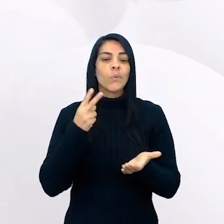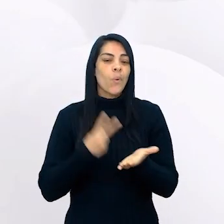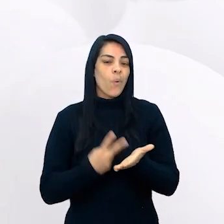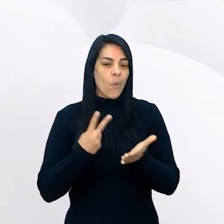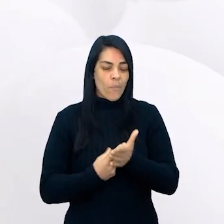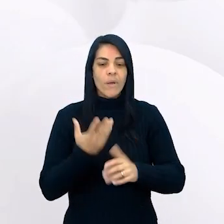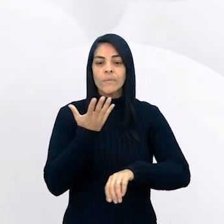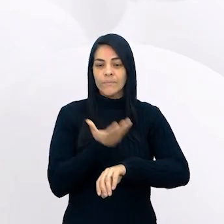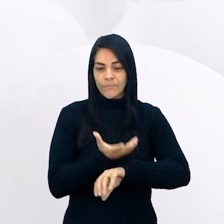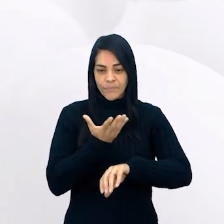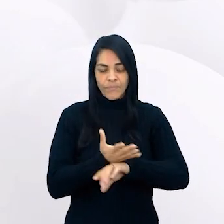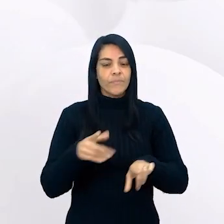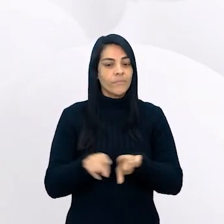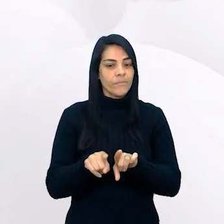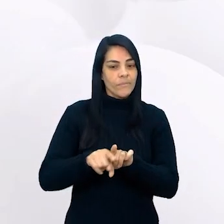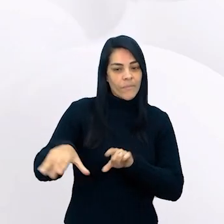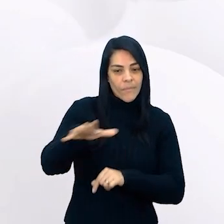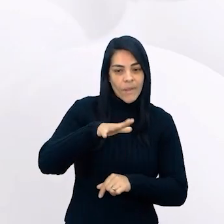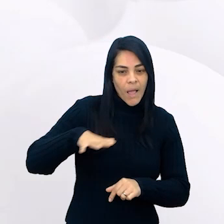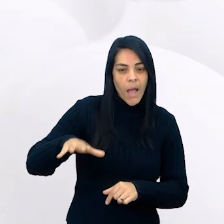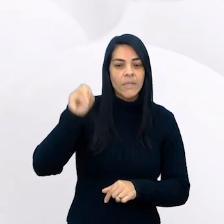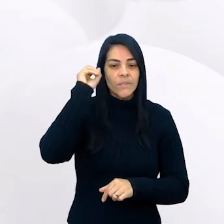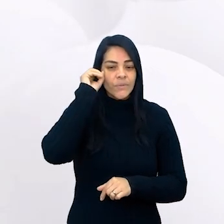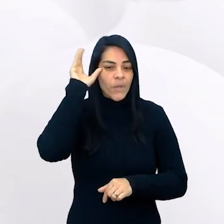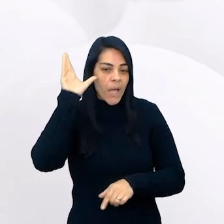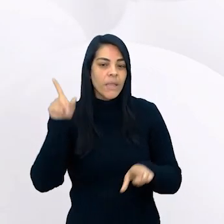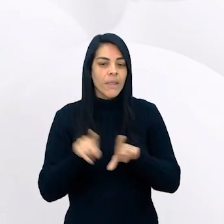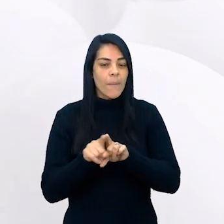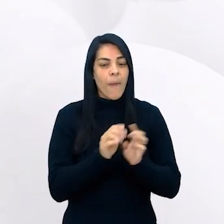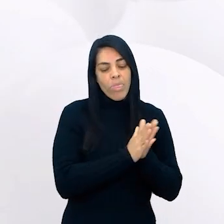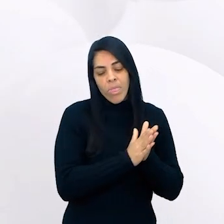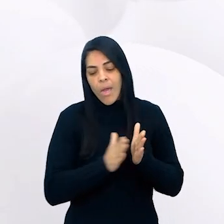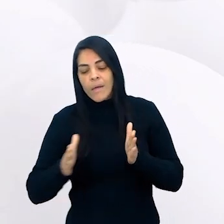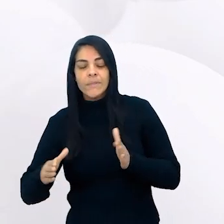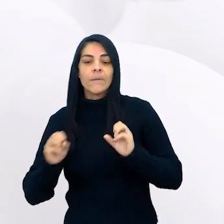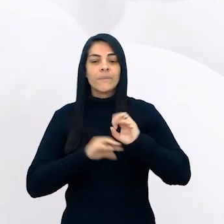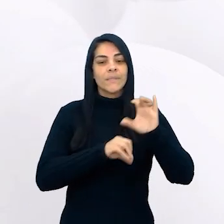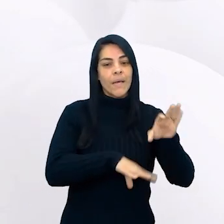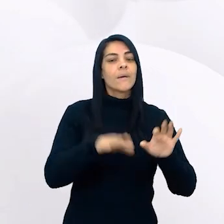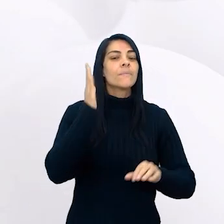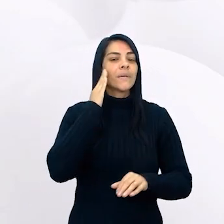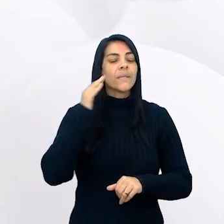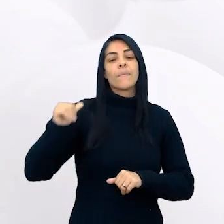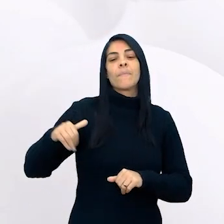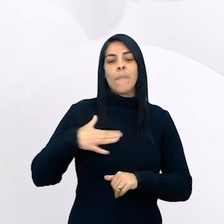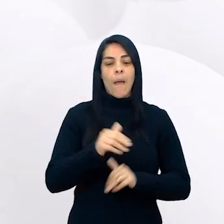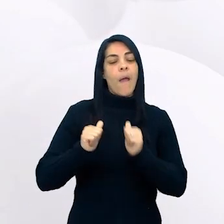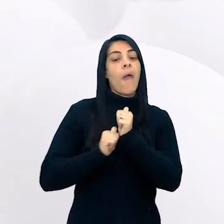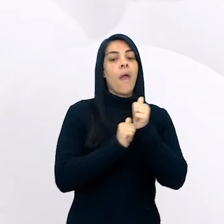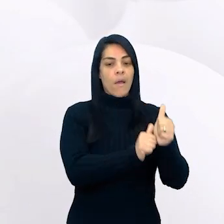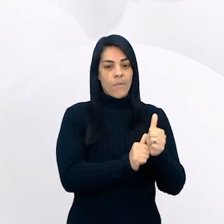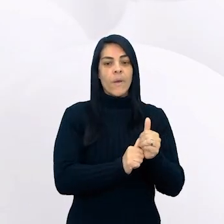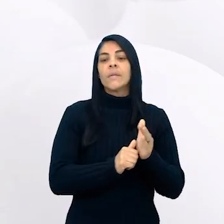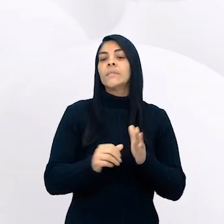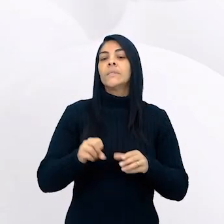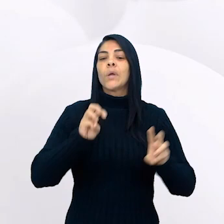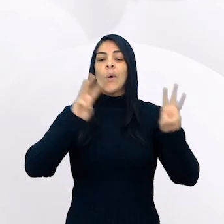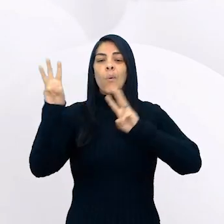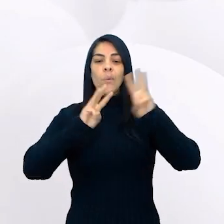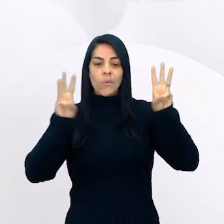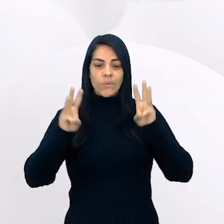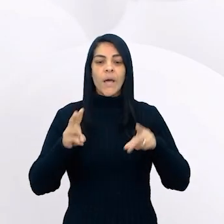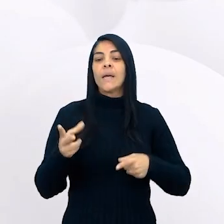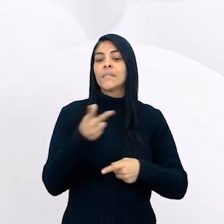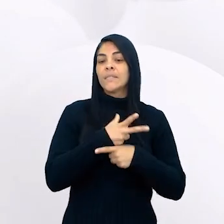e ou área de conhecimento e ou etapa de ensino. Para saber mais, aí acompanhe o site da EFAP. E não esqueçam